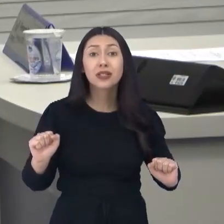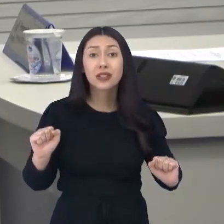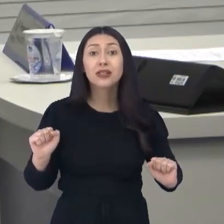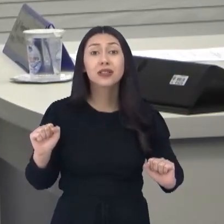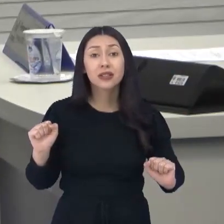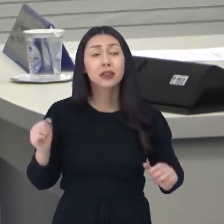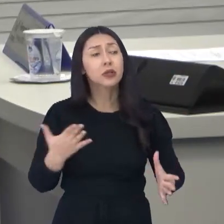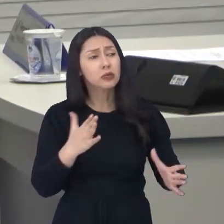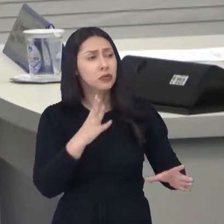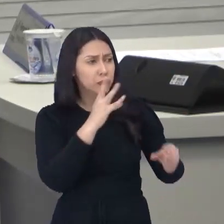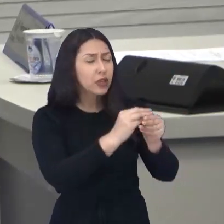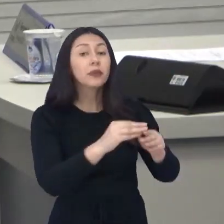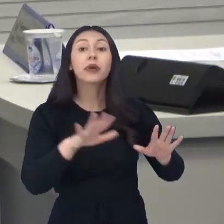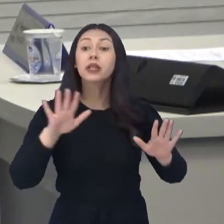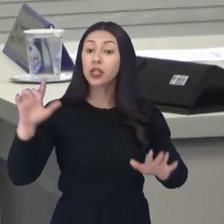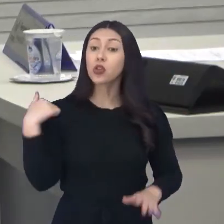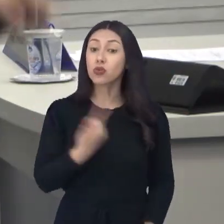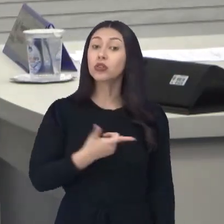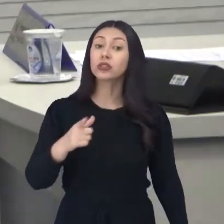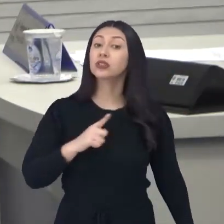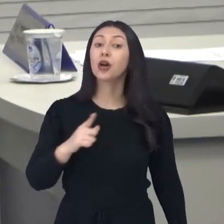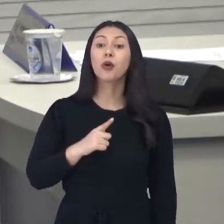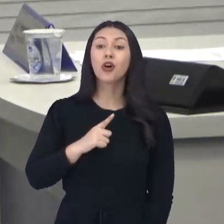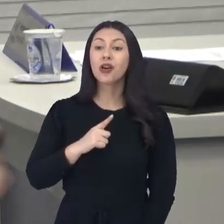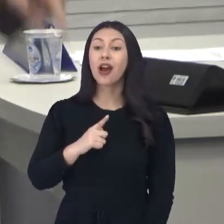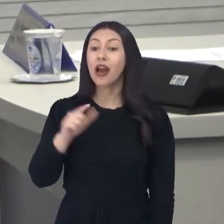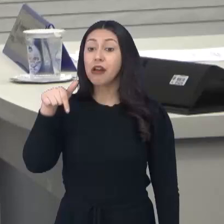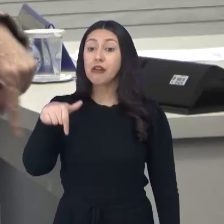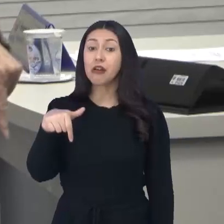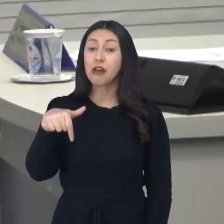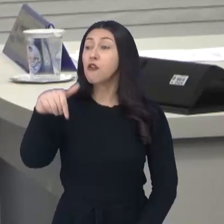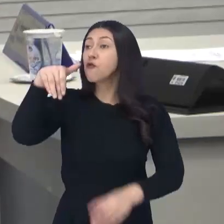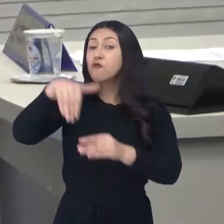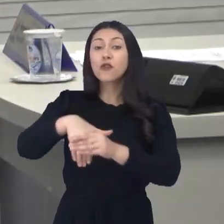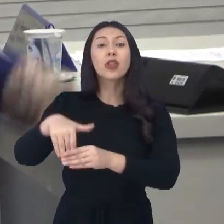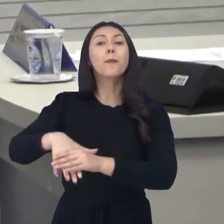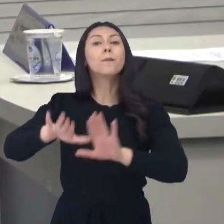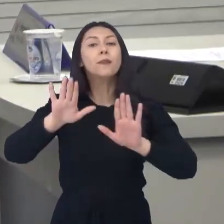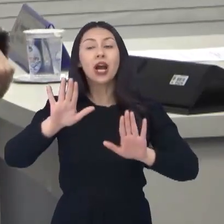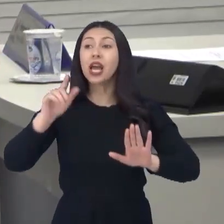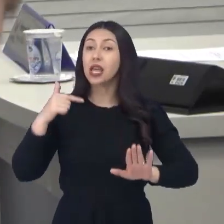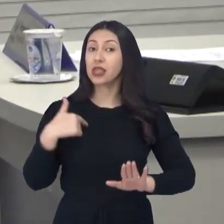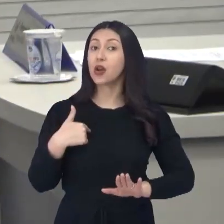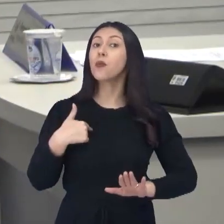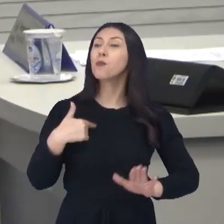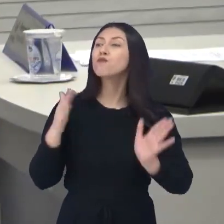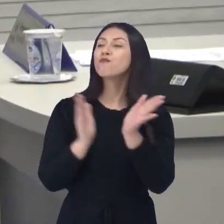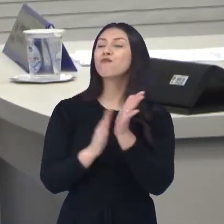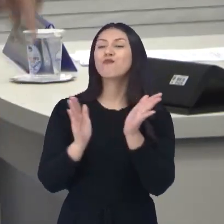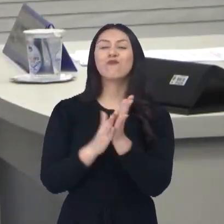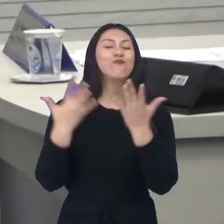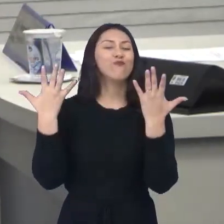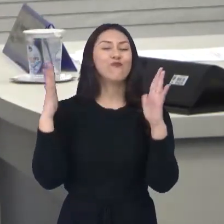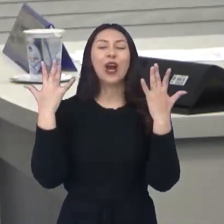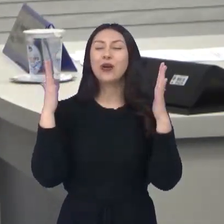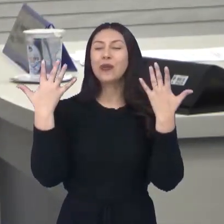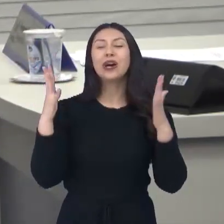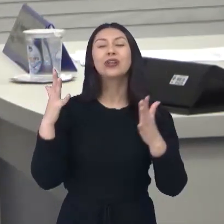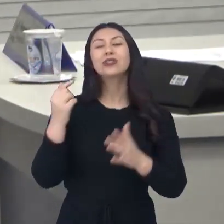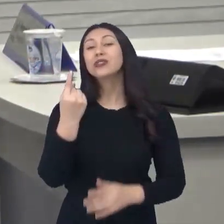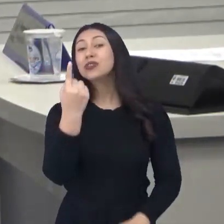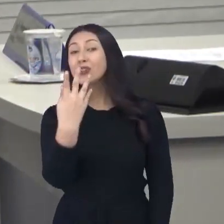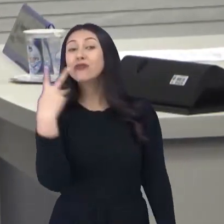Conclua, vereadora. que nós temos aqui nesse plenário. Não vou estar aqui, mas parabenizo aos 14 vereadores que tiveram